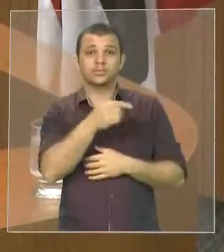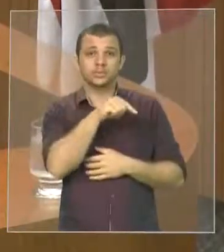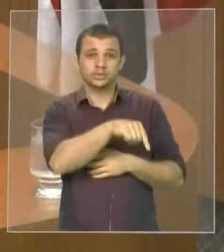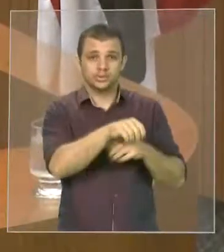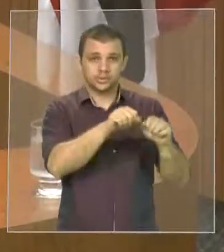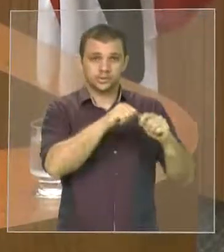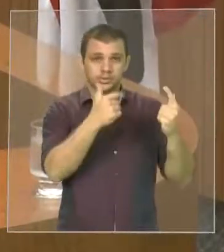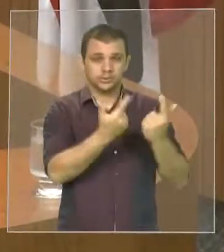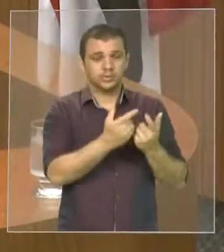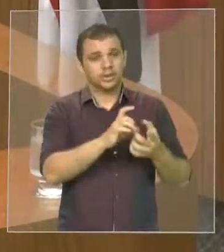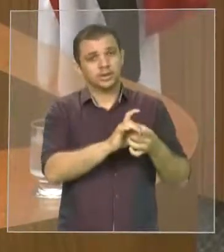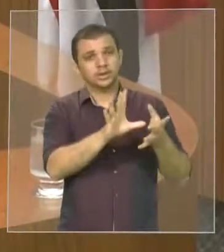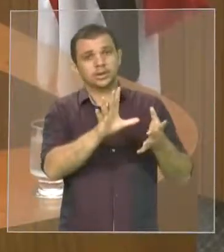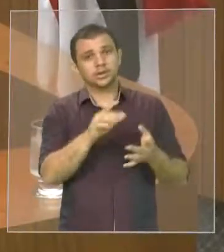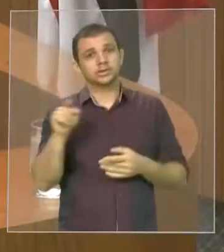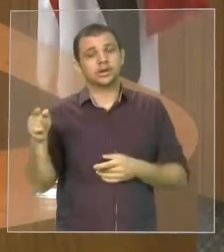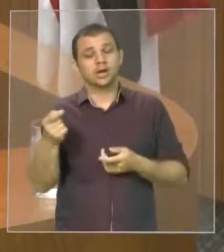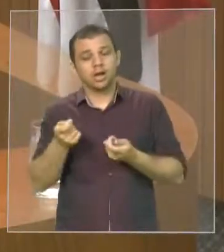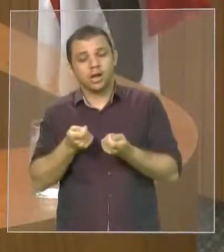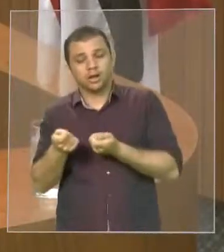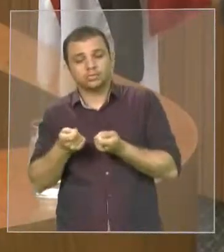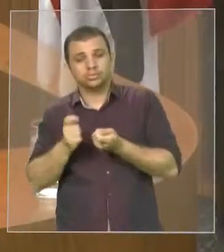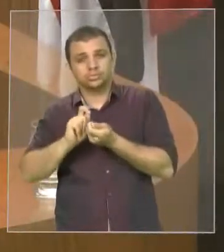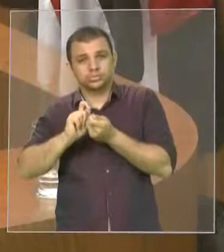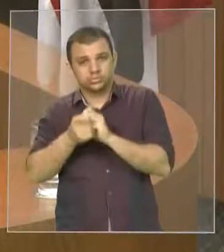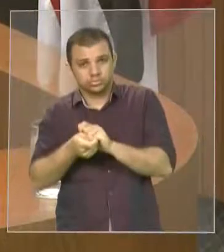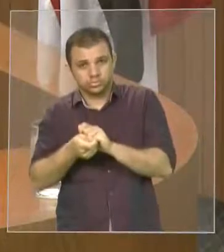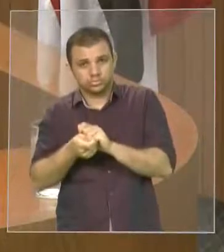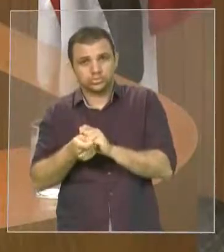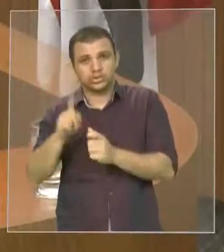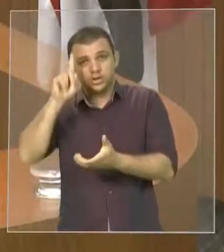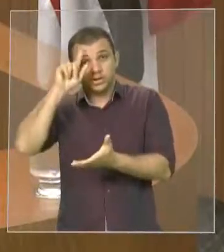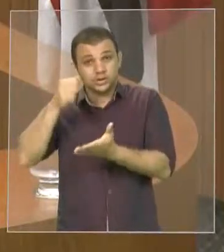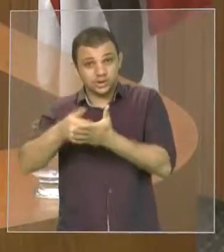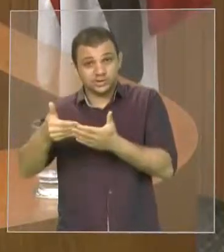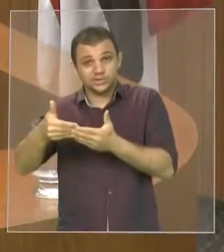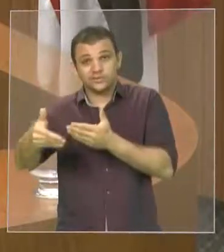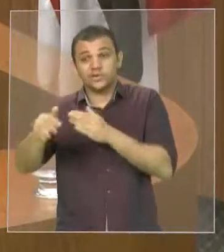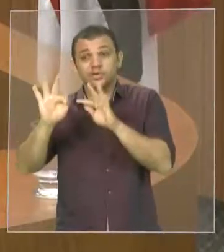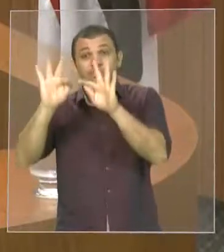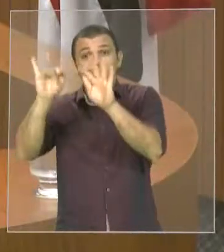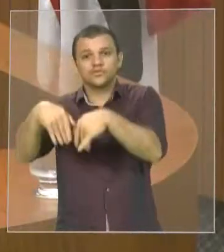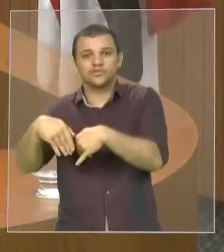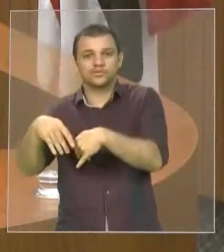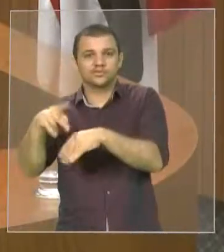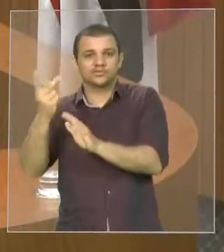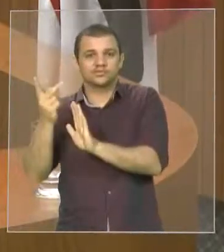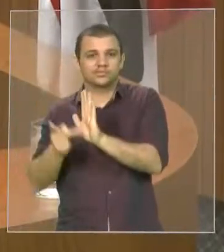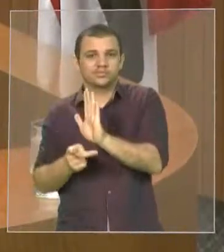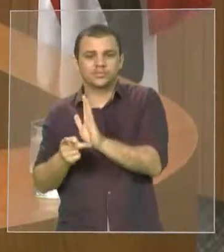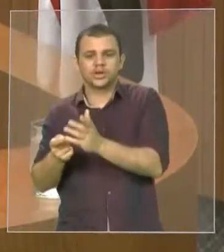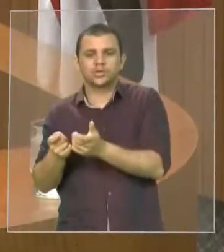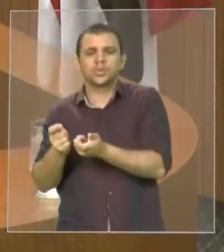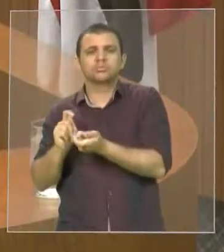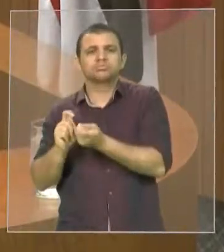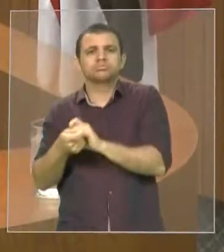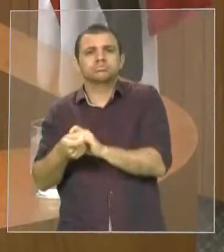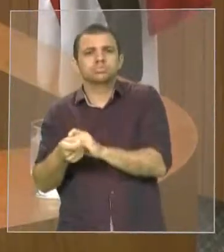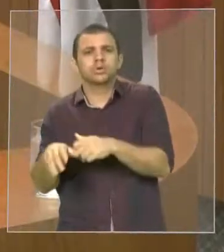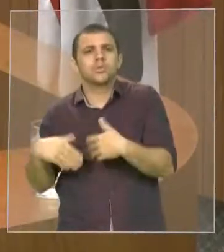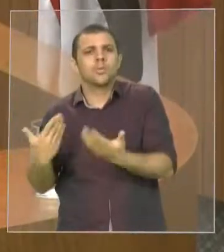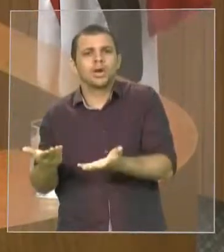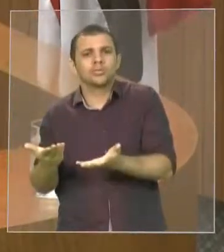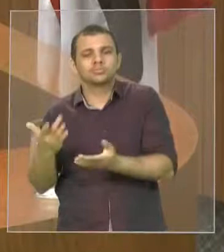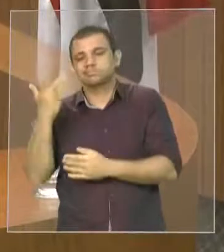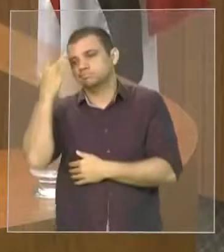só serão decididos no final da implantação do projeto. Não sabe nem que ajustes são esses,